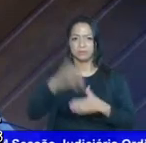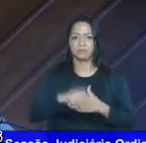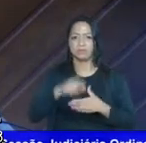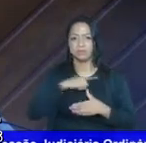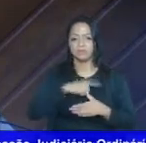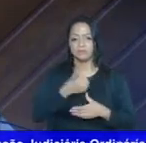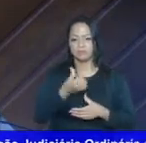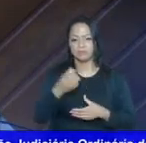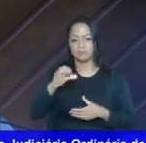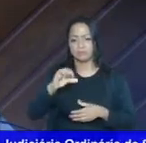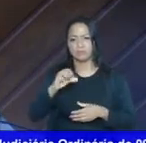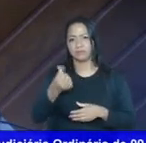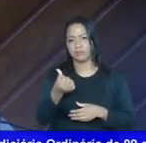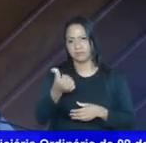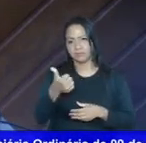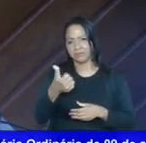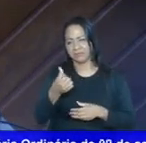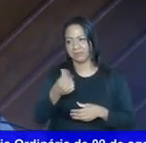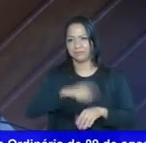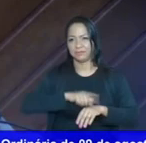às 16 horas.